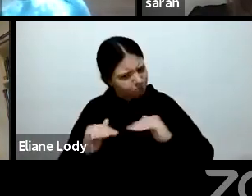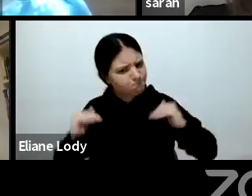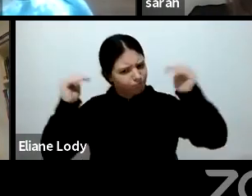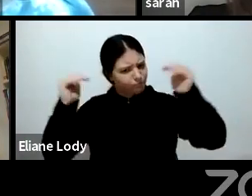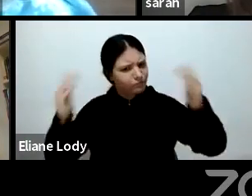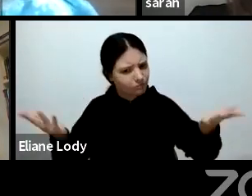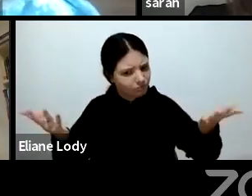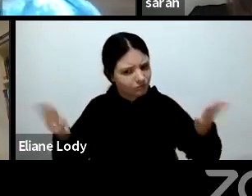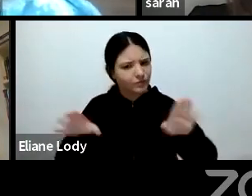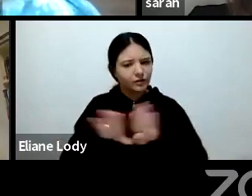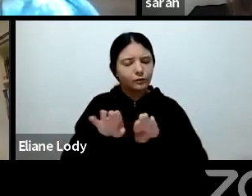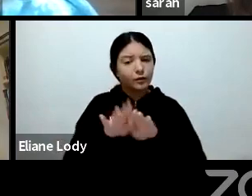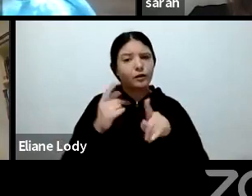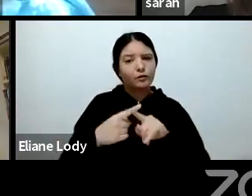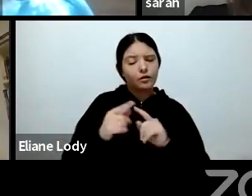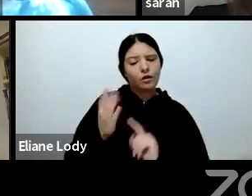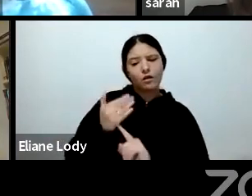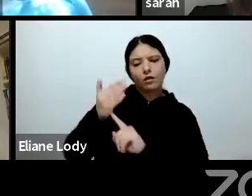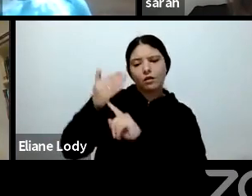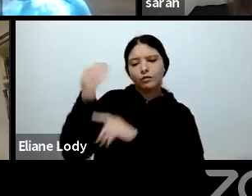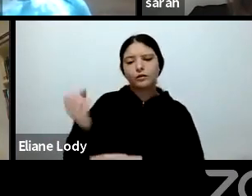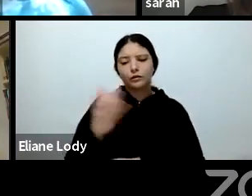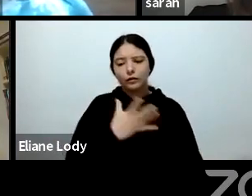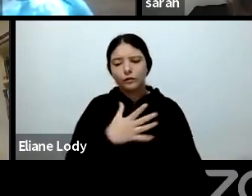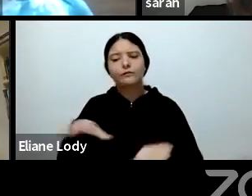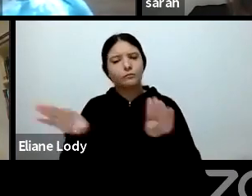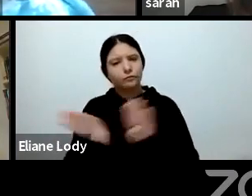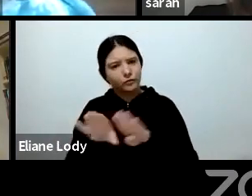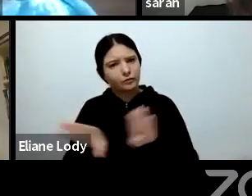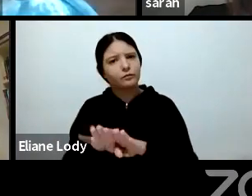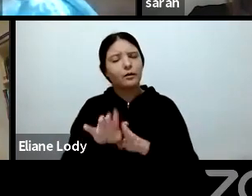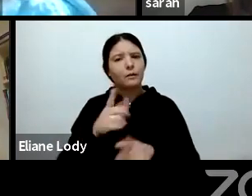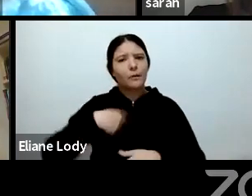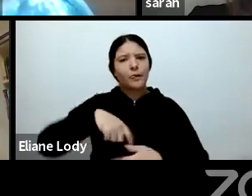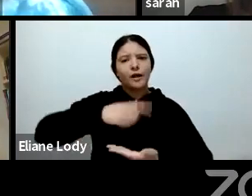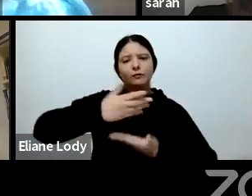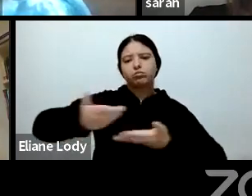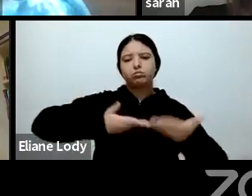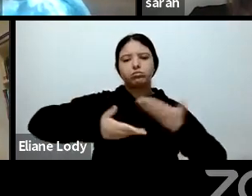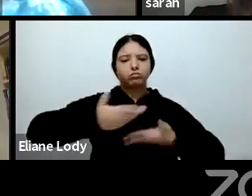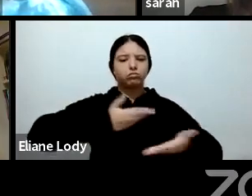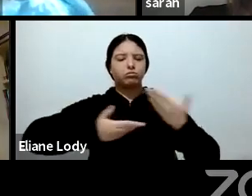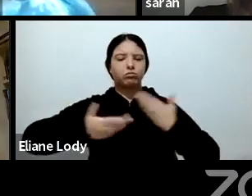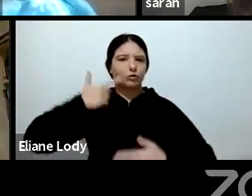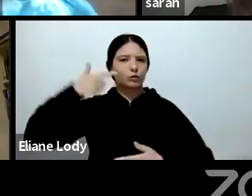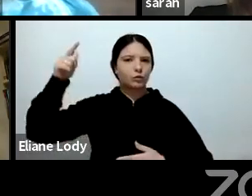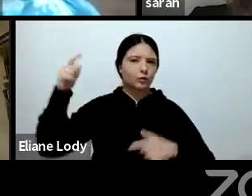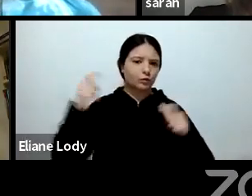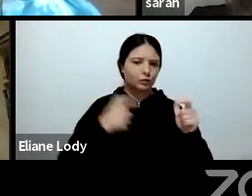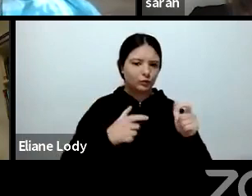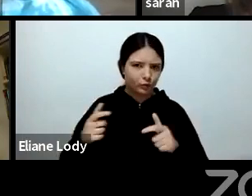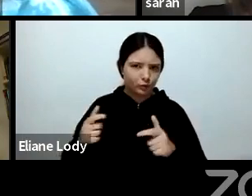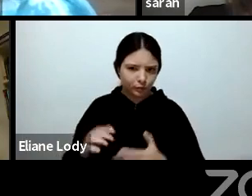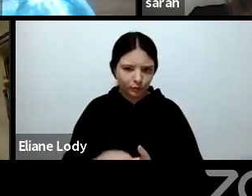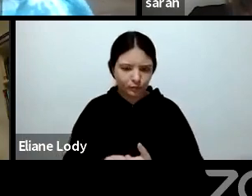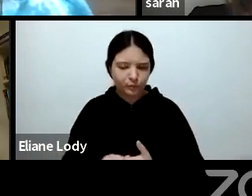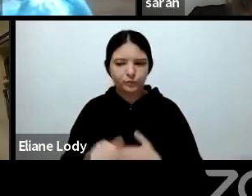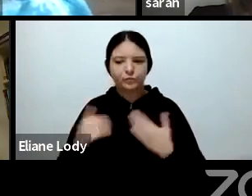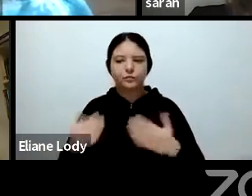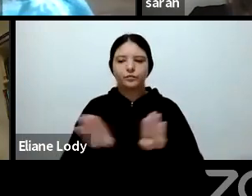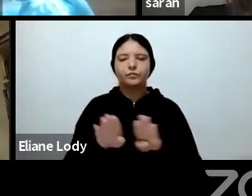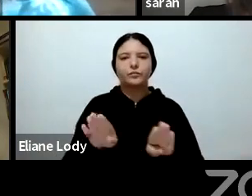novas tecnologias digitais também nos colocam em interação com múltiplos pontos. Então também os modelos de ciência que a